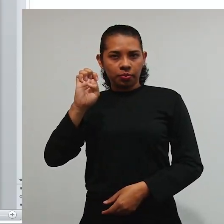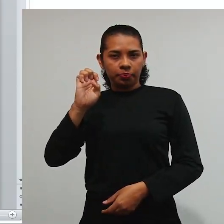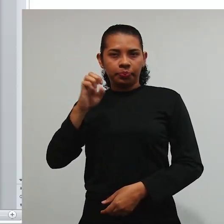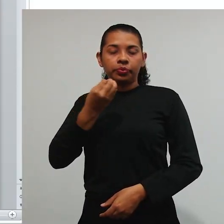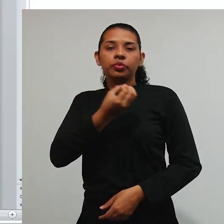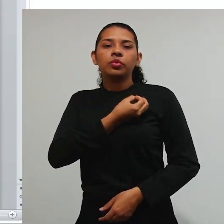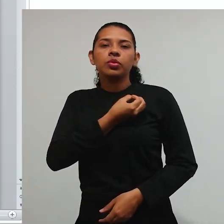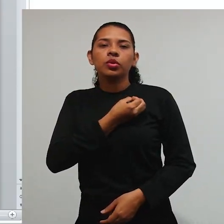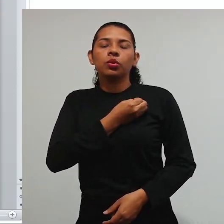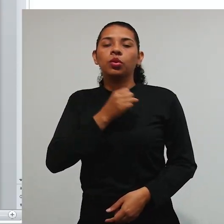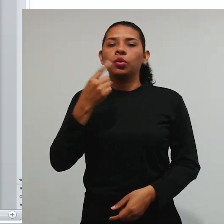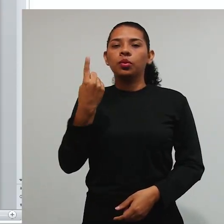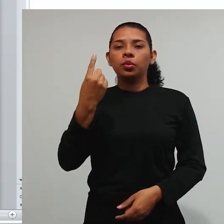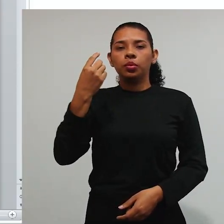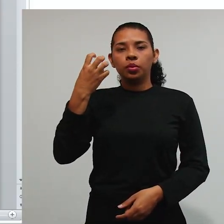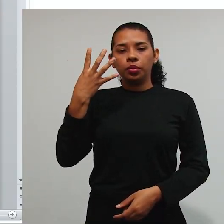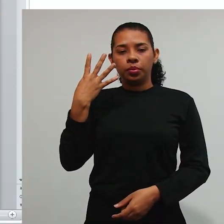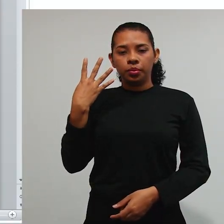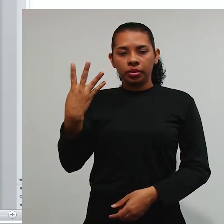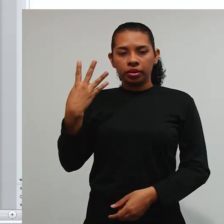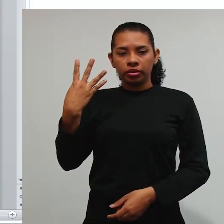14, tá bom? O